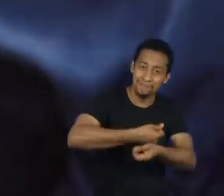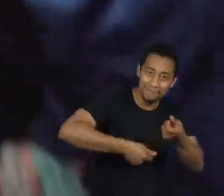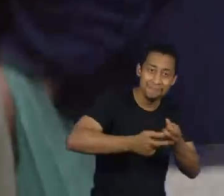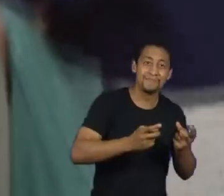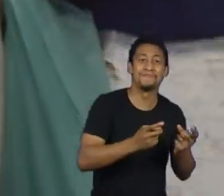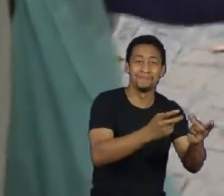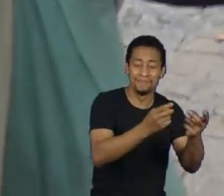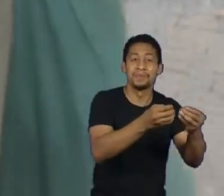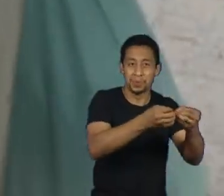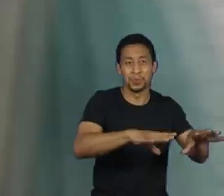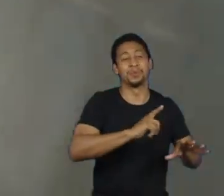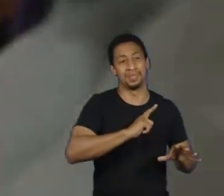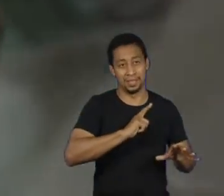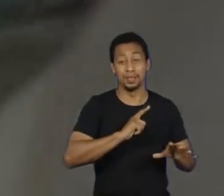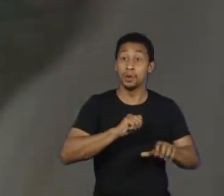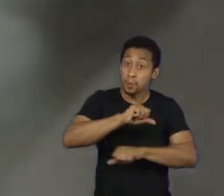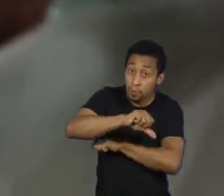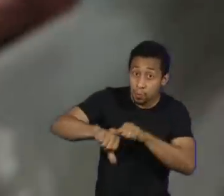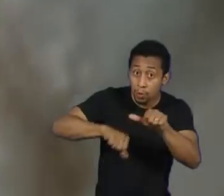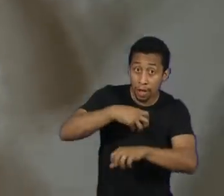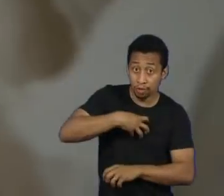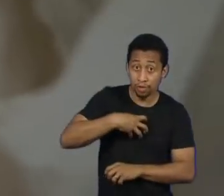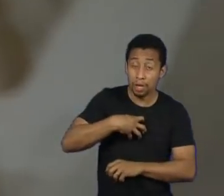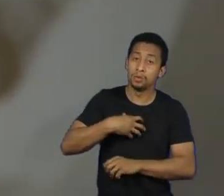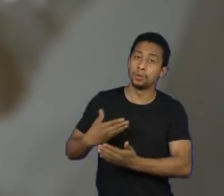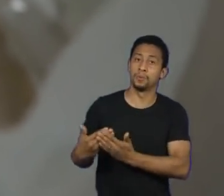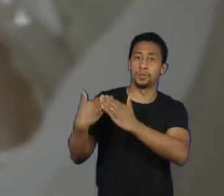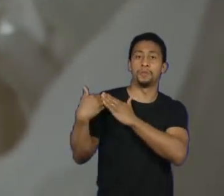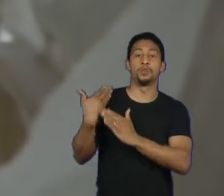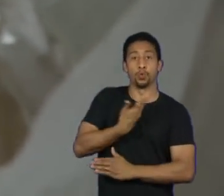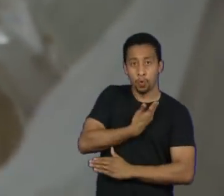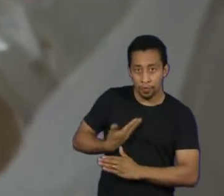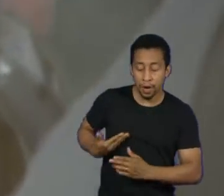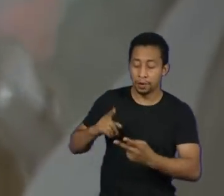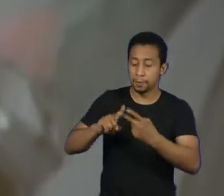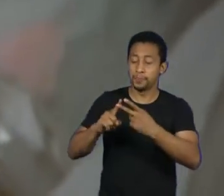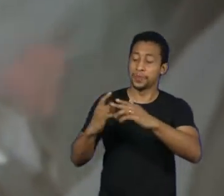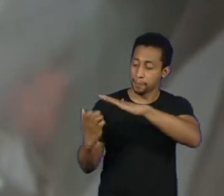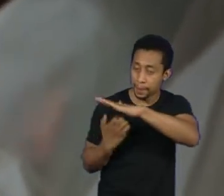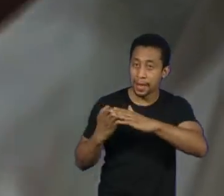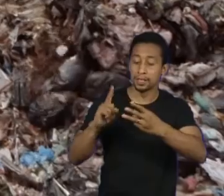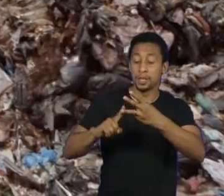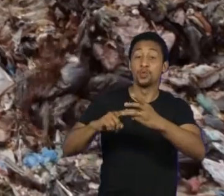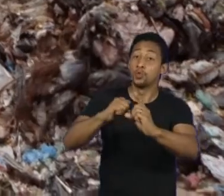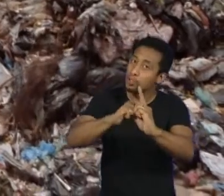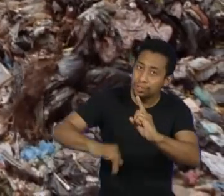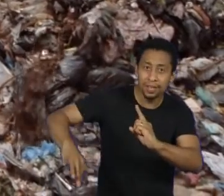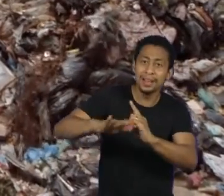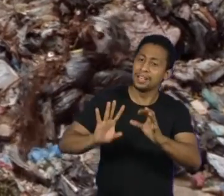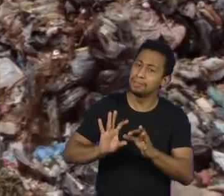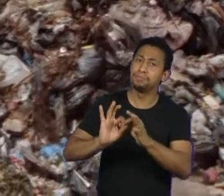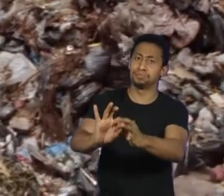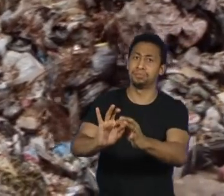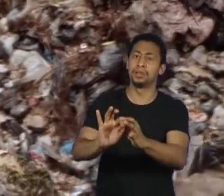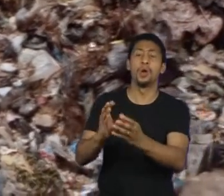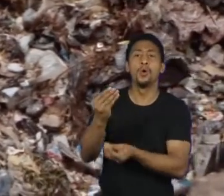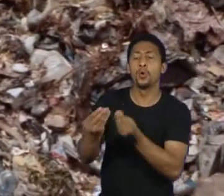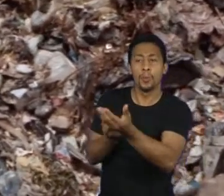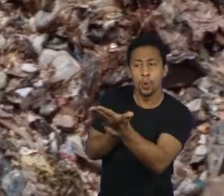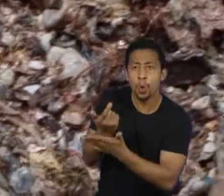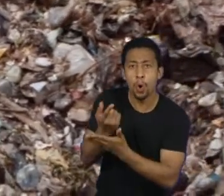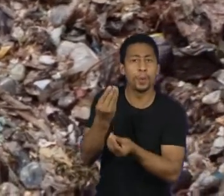história depende de governos, empresas e da sociedade. Depende de como se anda, de como se gasta,